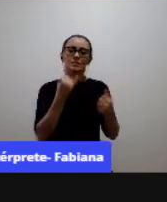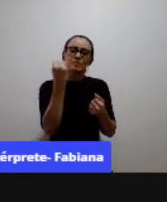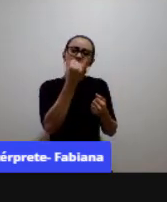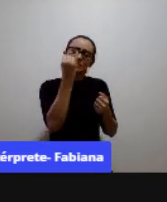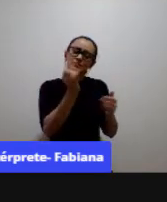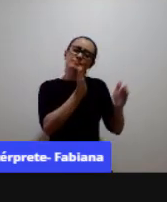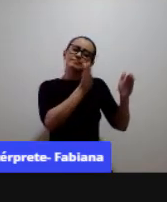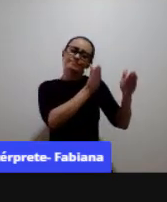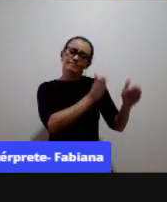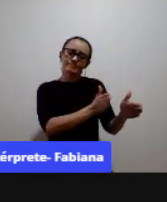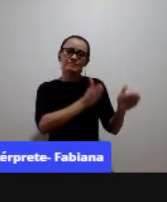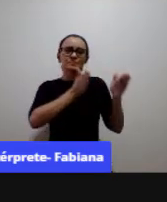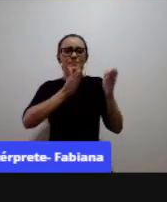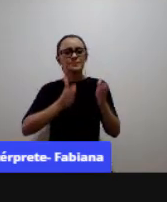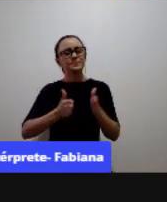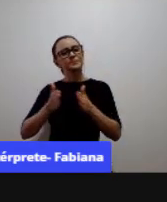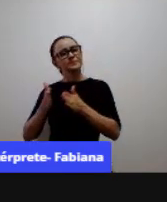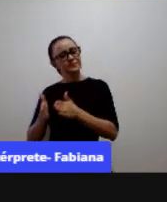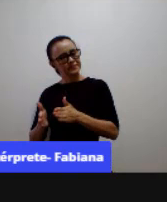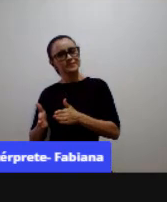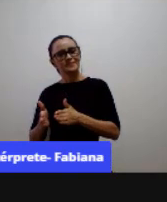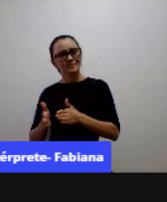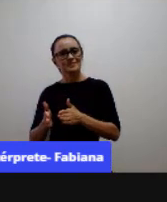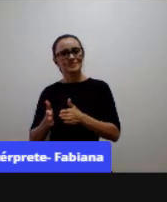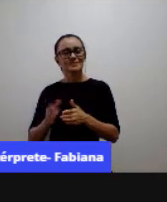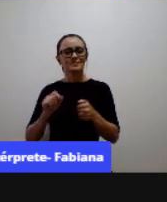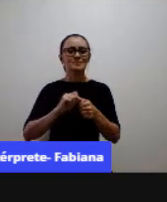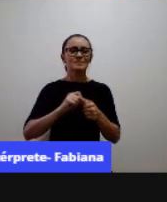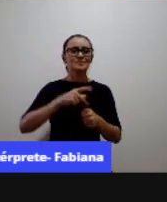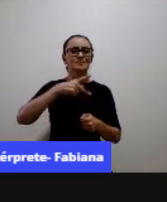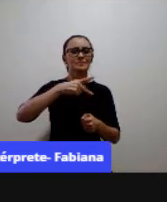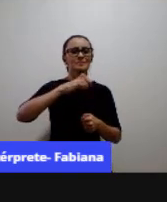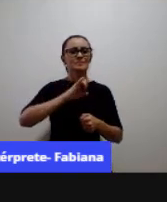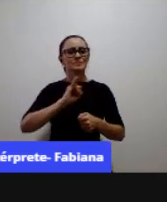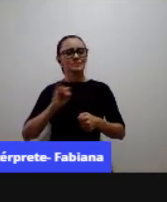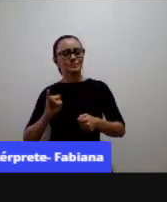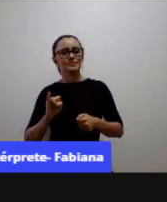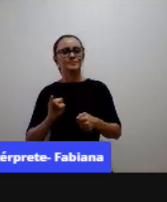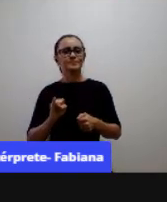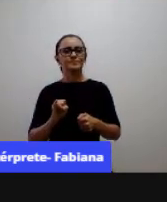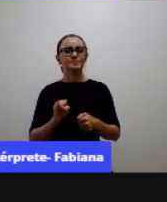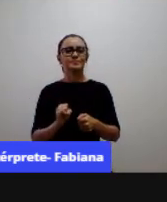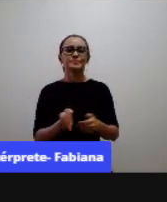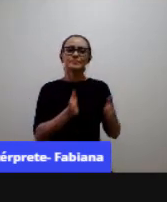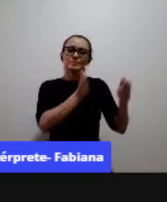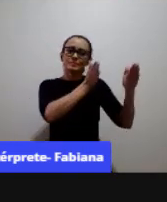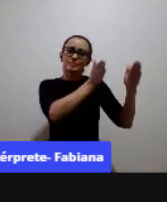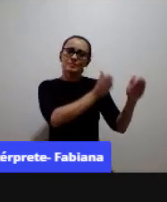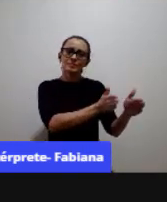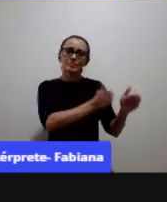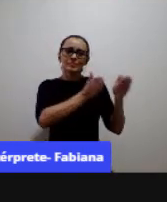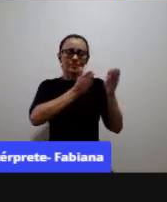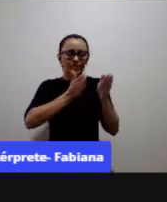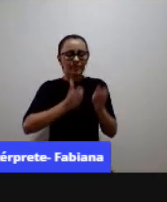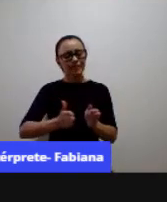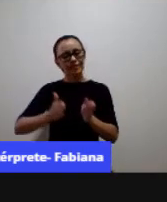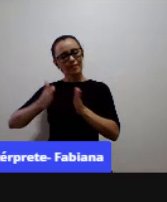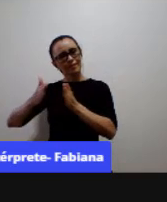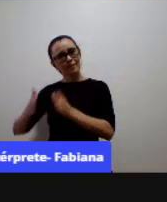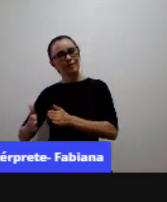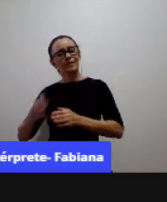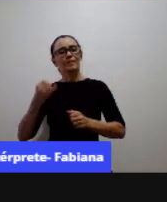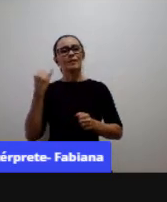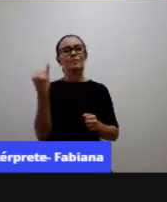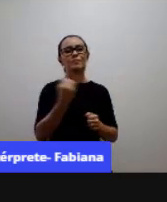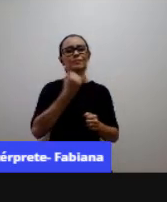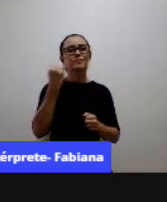seu trabalho e elaboração do PEI, né? Porque, como a gente disse, as etapas são muito importantes para você identificar